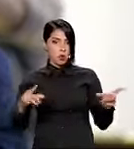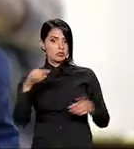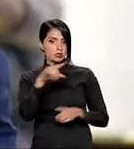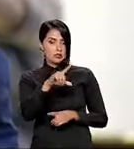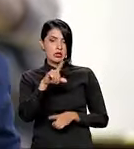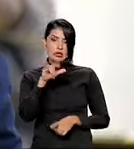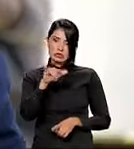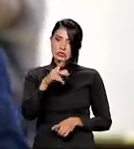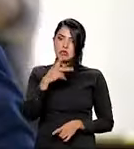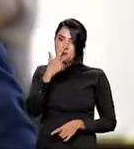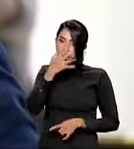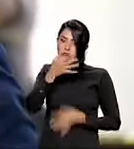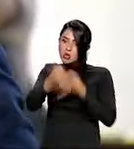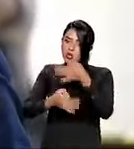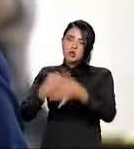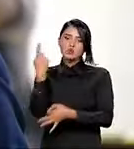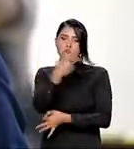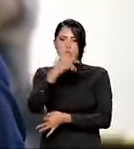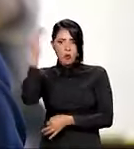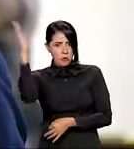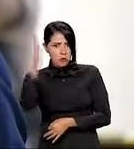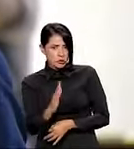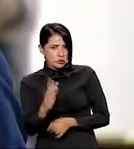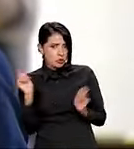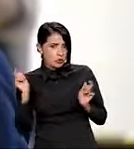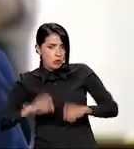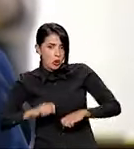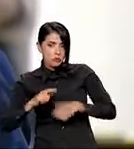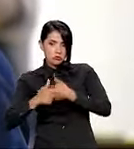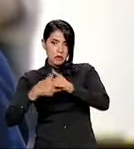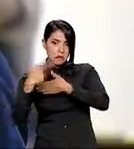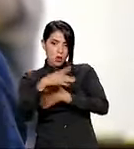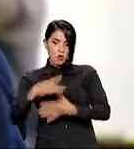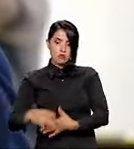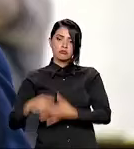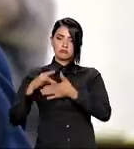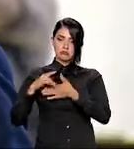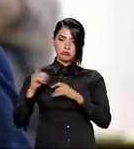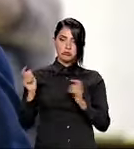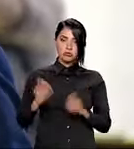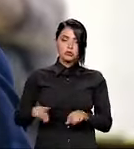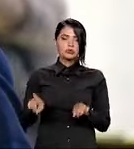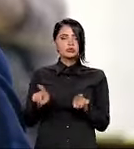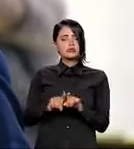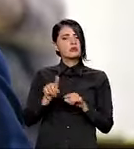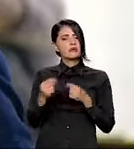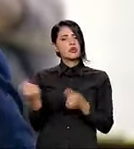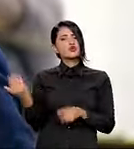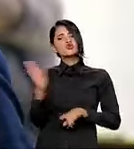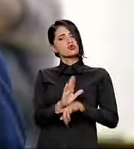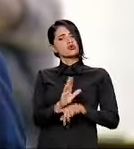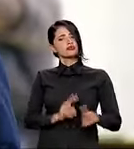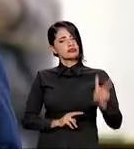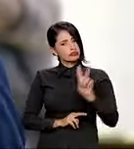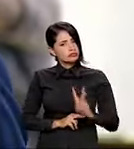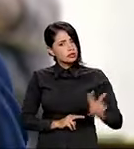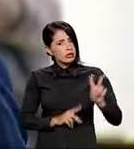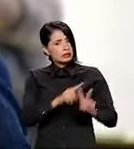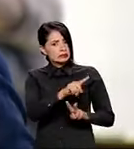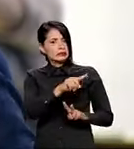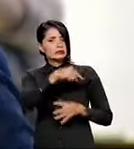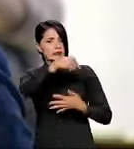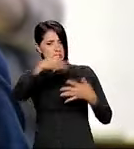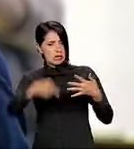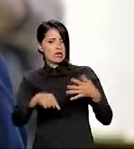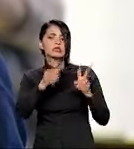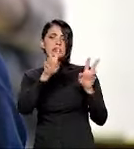E se o senhor acha que o Brasil pode exercer o seu papel de liderança também para ajudar a Venezuela nessa